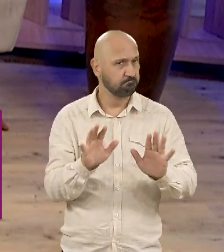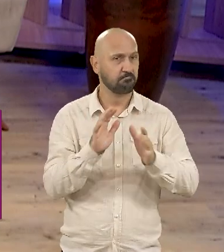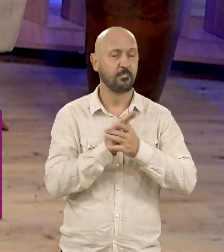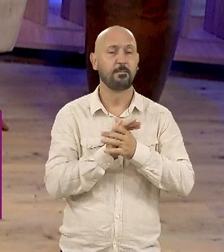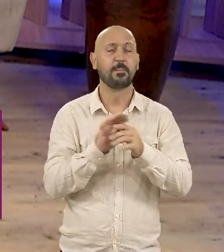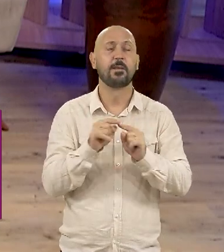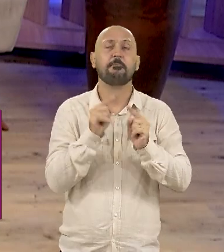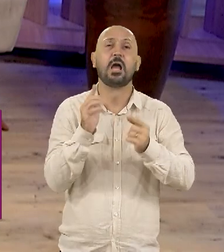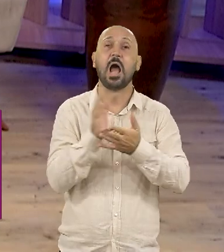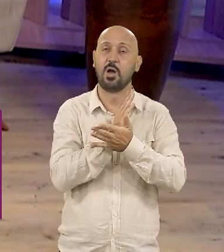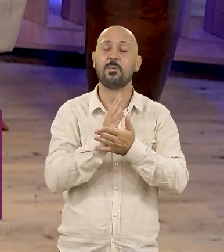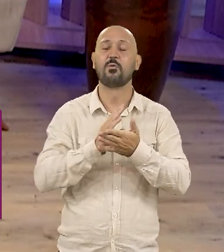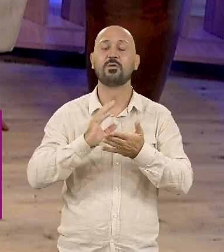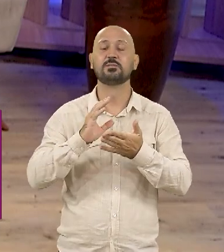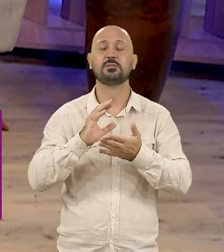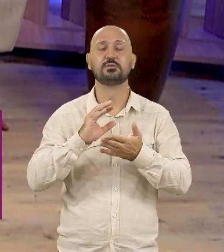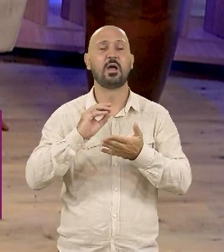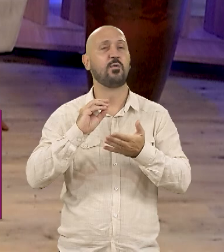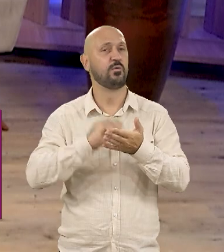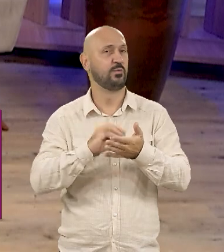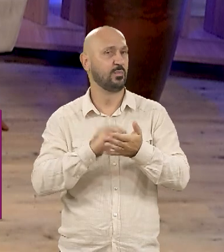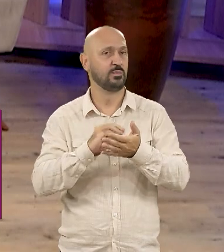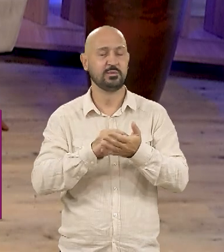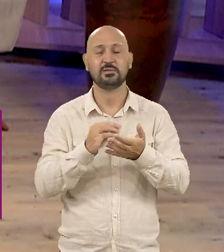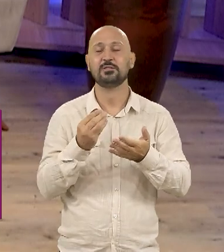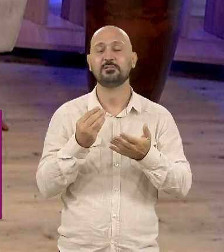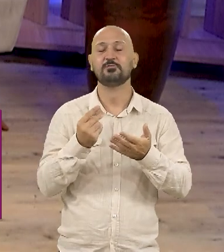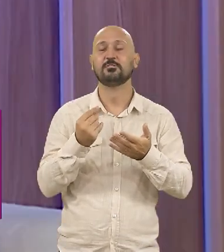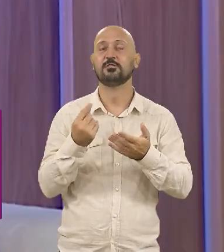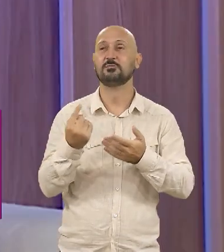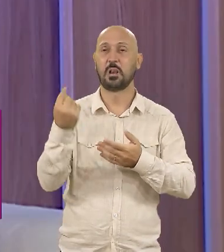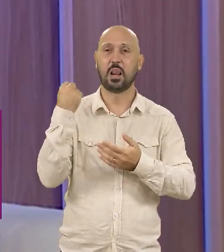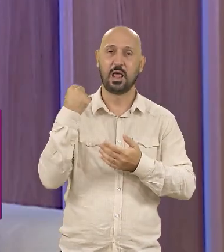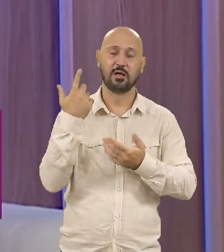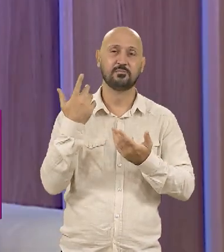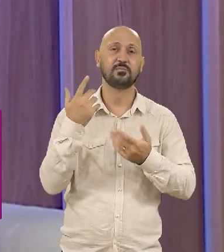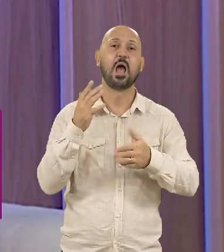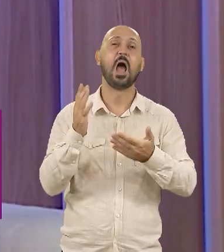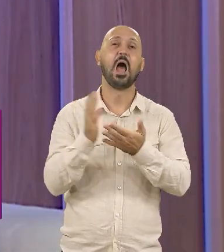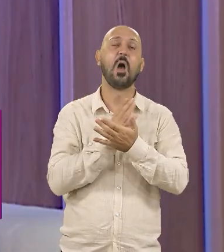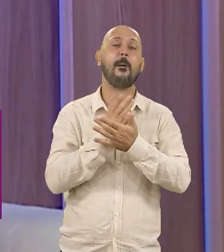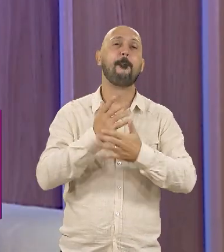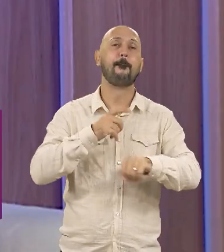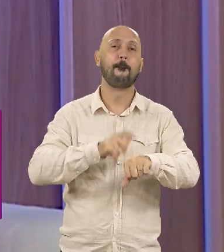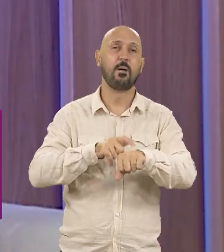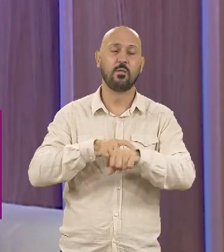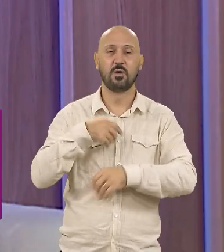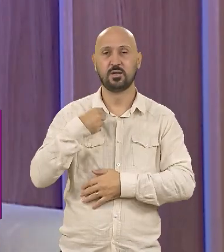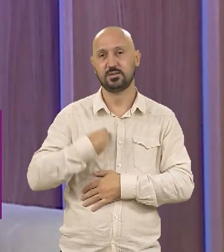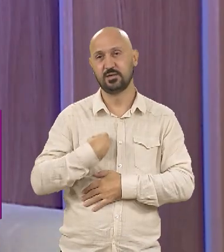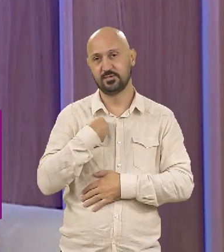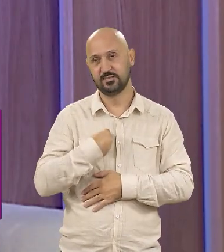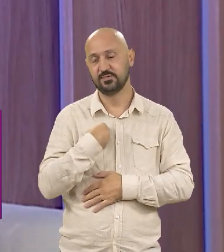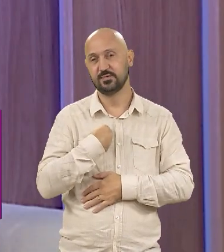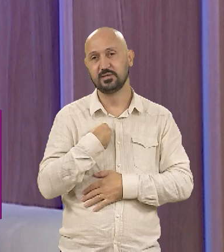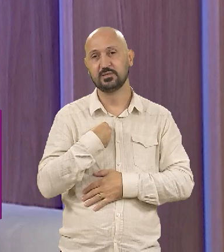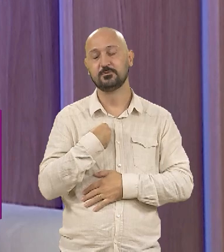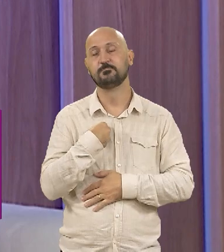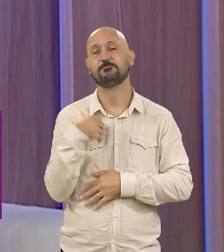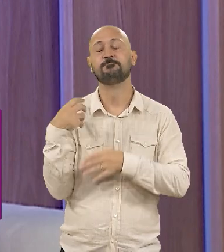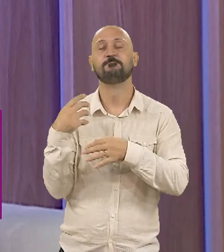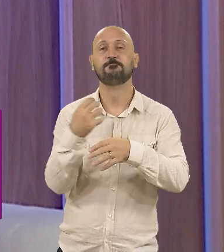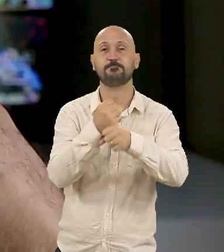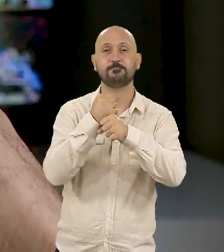que deixou de acontecer em algum momento ali da vida para ele ainda estar um pouco fixado até nessa questão, né? A gente